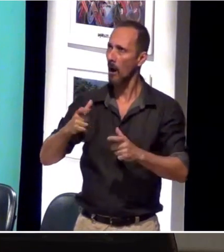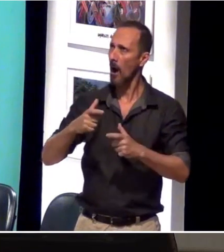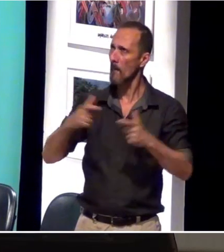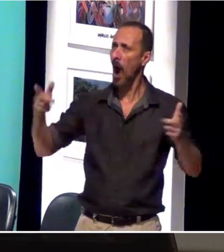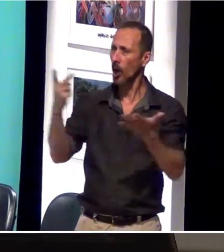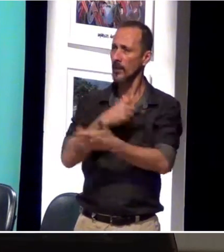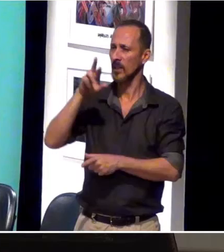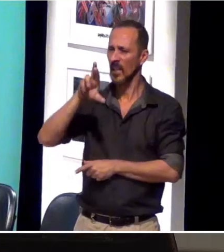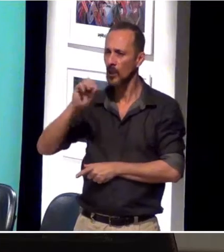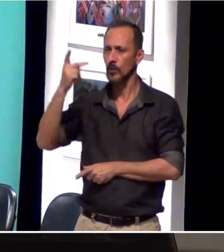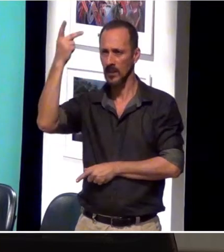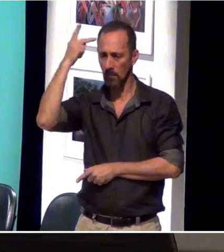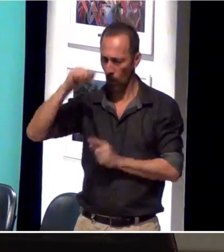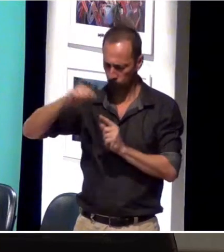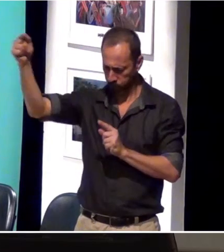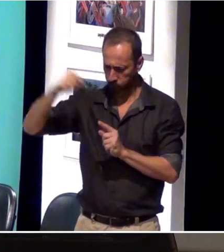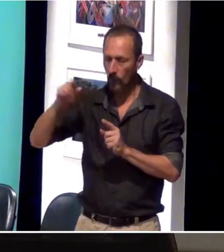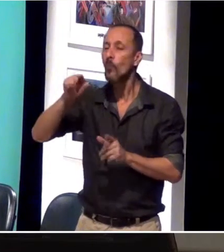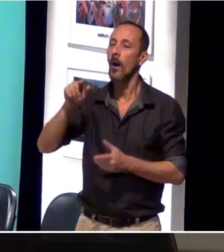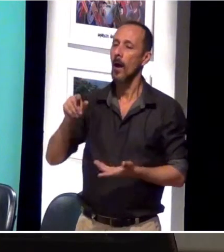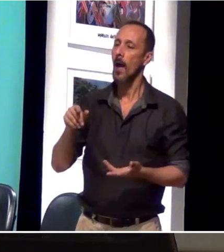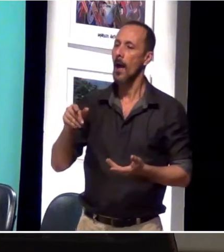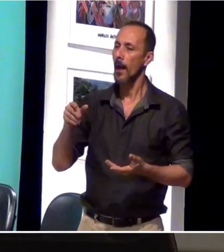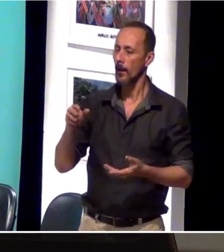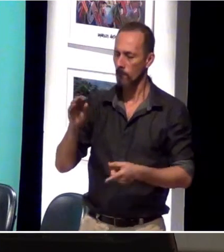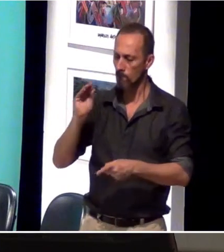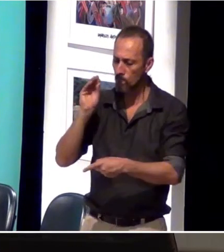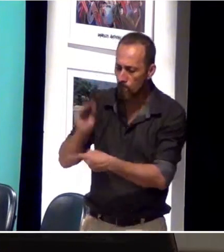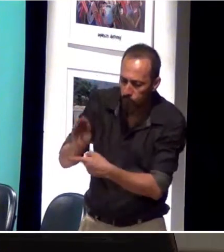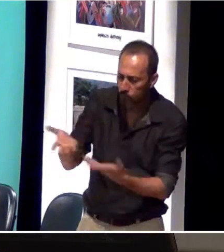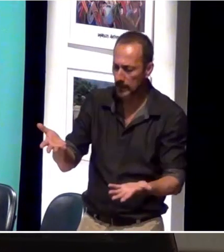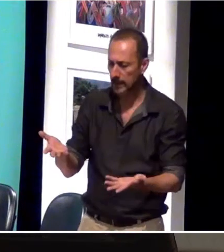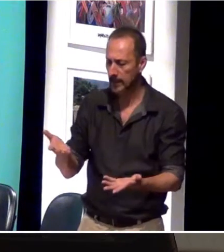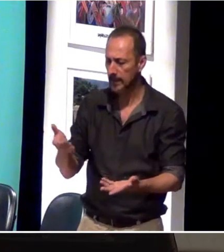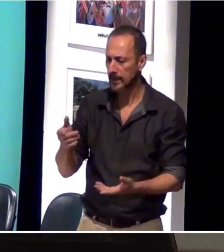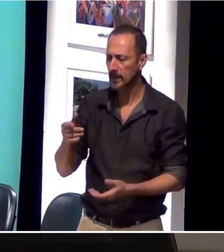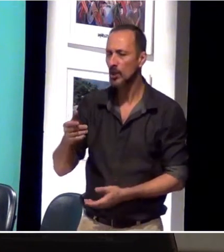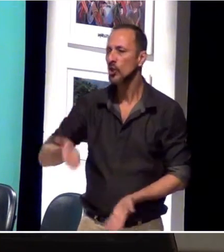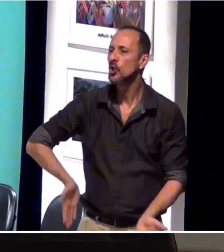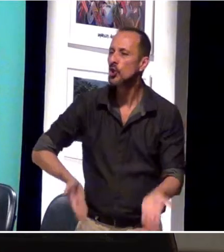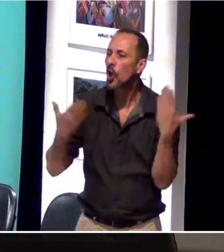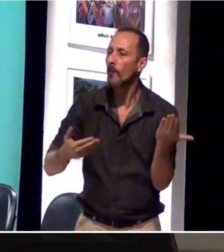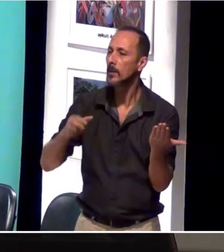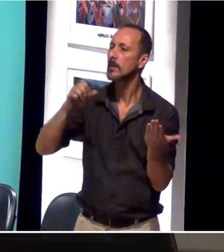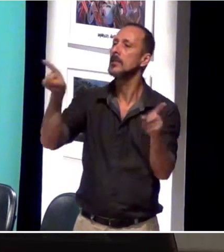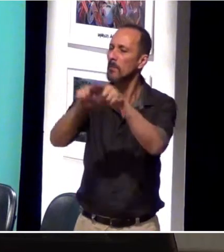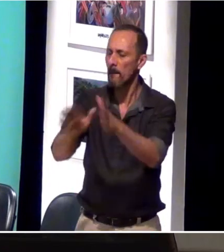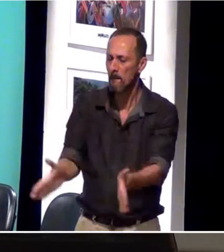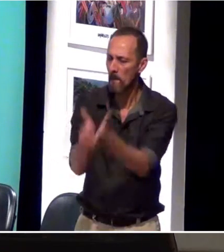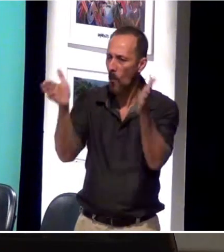um atendimento para os adolescentes que estão em situação de pobreza, inclusive. Então, o